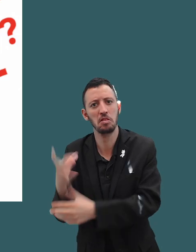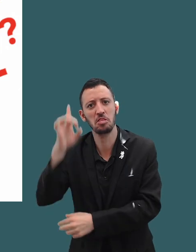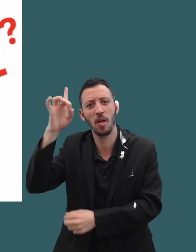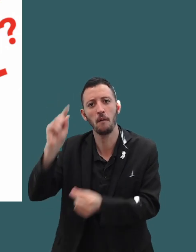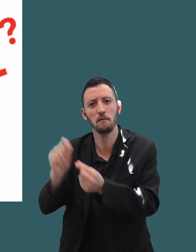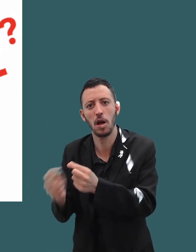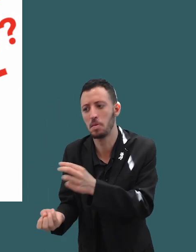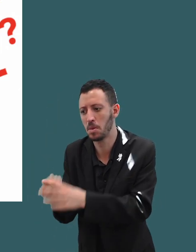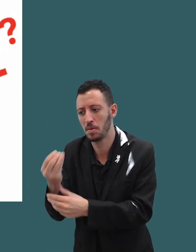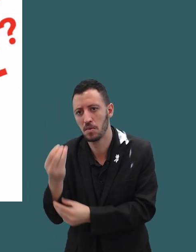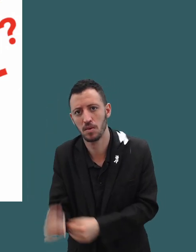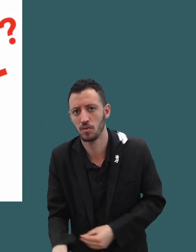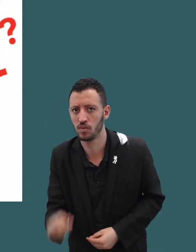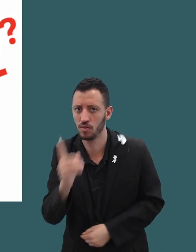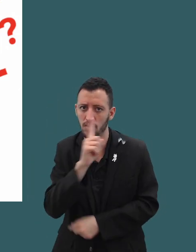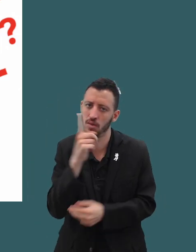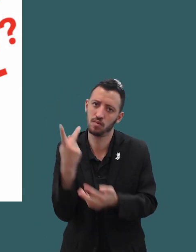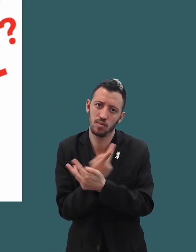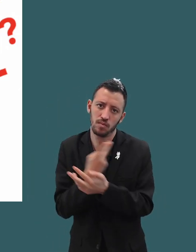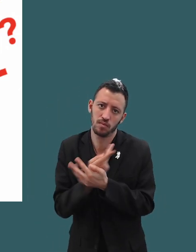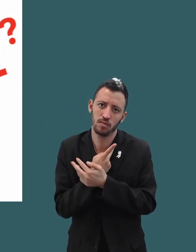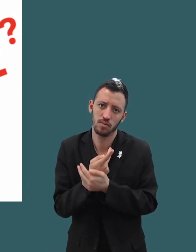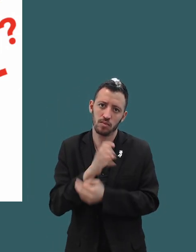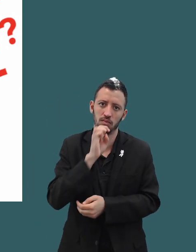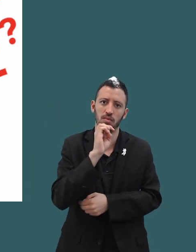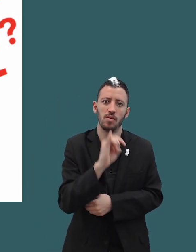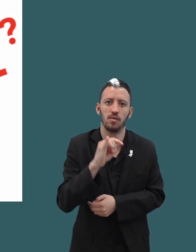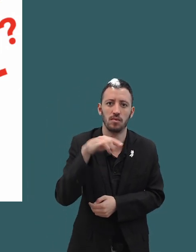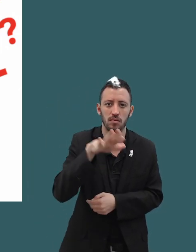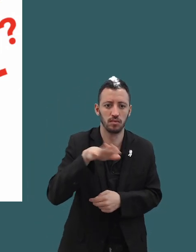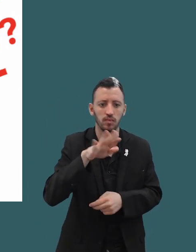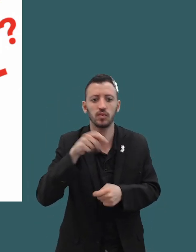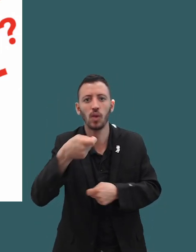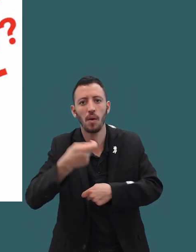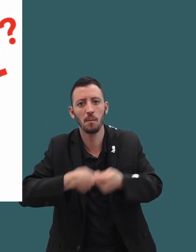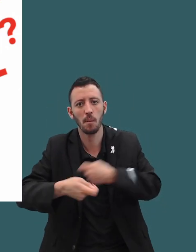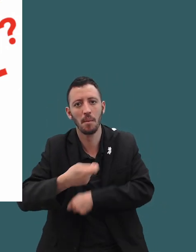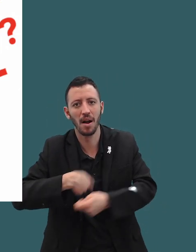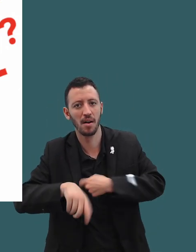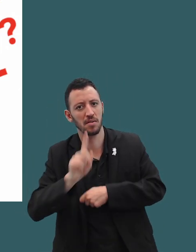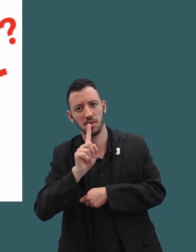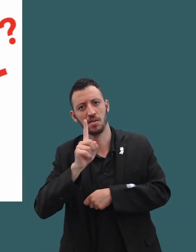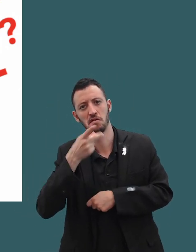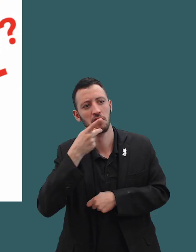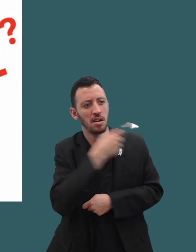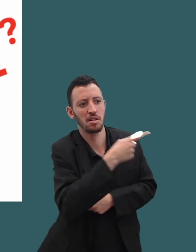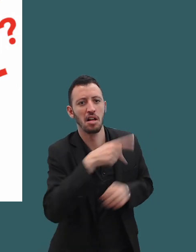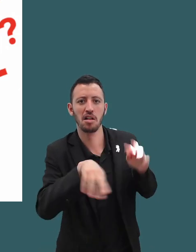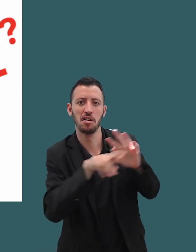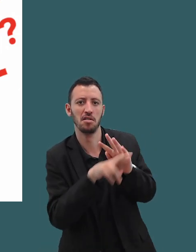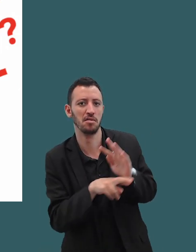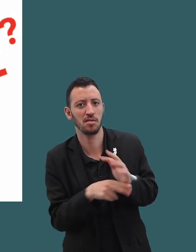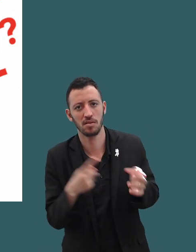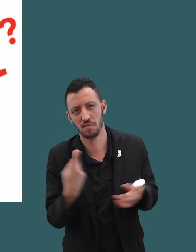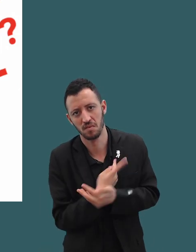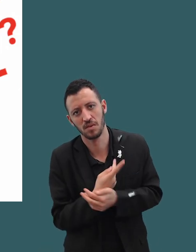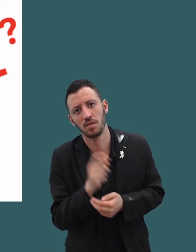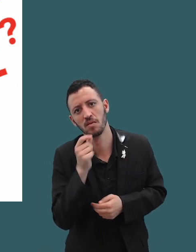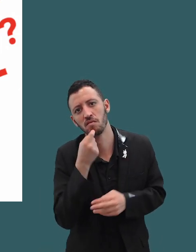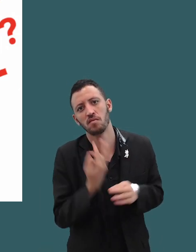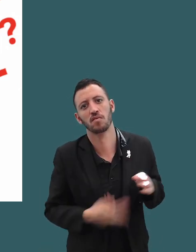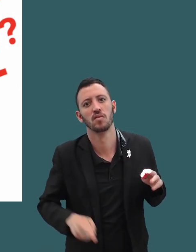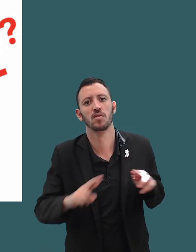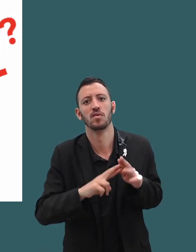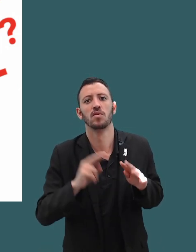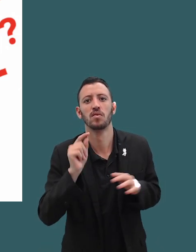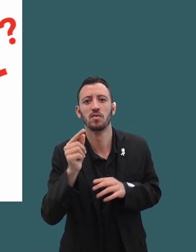vacina. Não tá errado. O mercado financeiro dita as regras, não está errado. Mas faz referência a